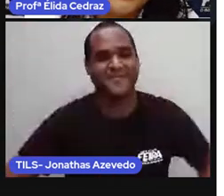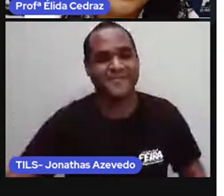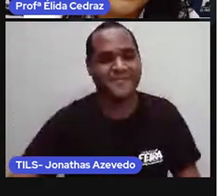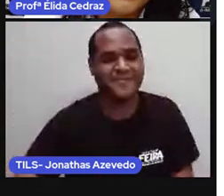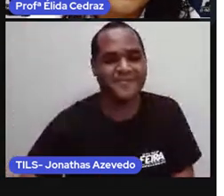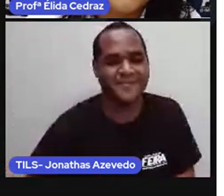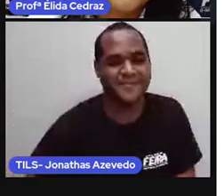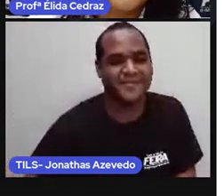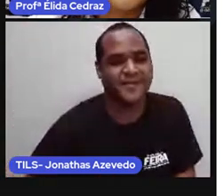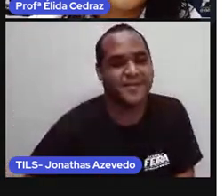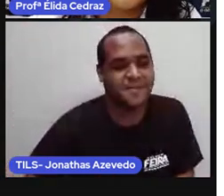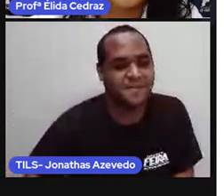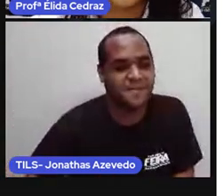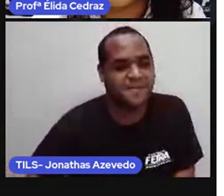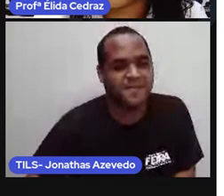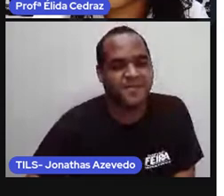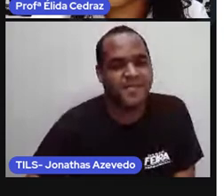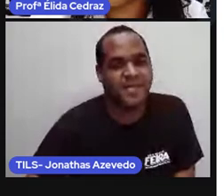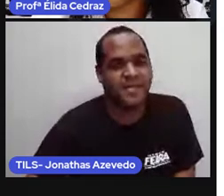Tchau.